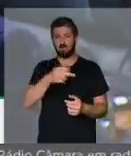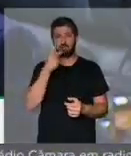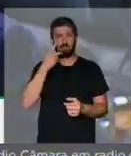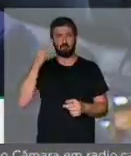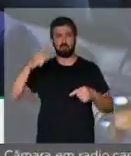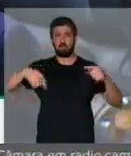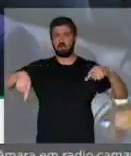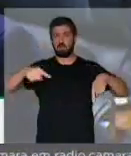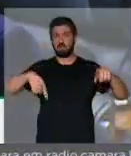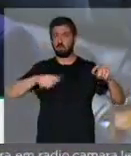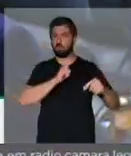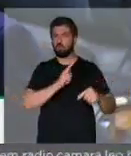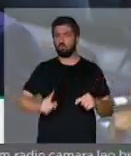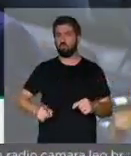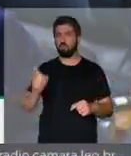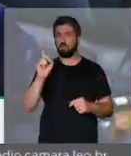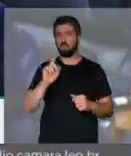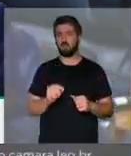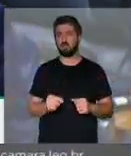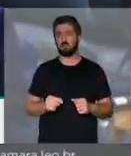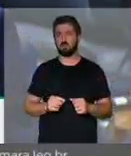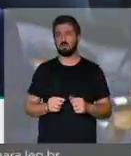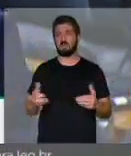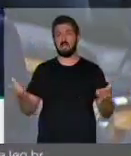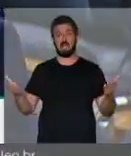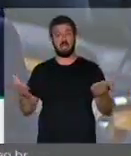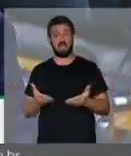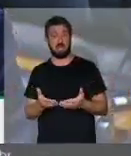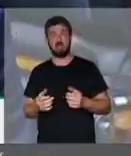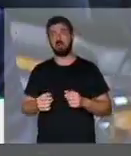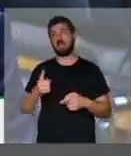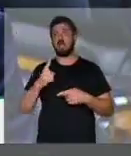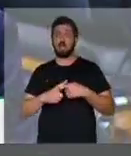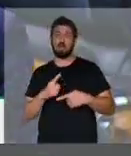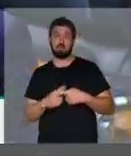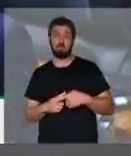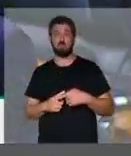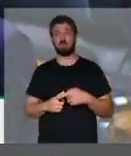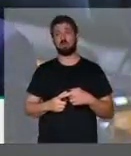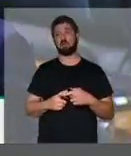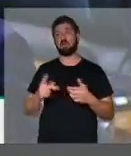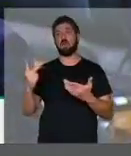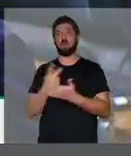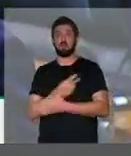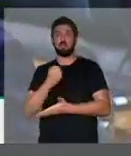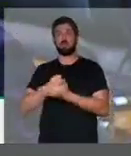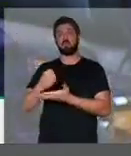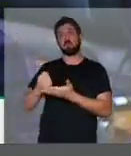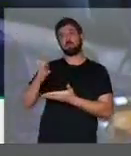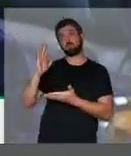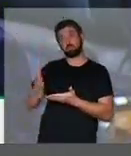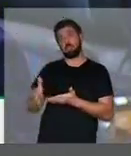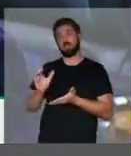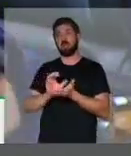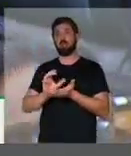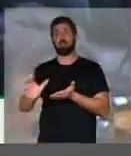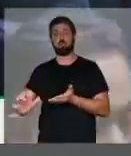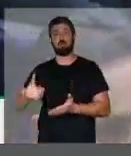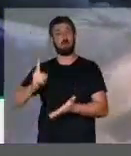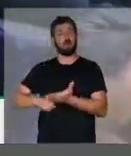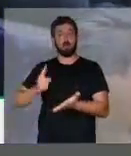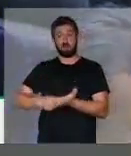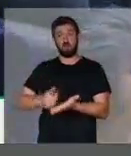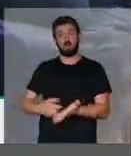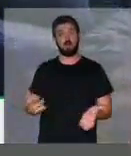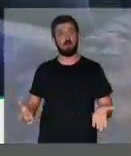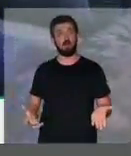estão sendo colocados pelo governo em você agora, após terem sido celebrados os contratos, investimentos foram